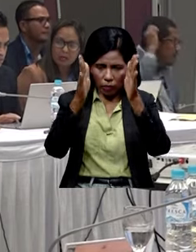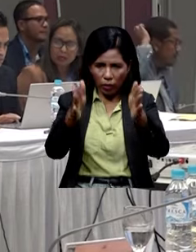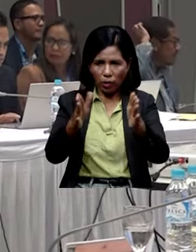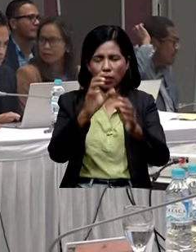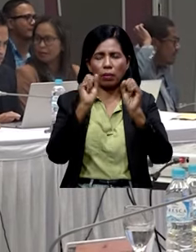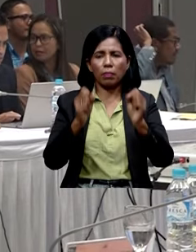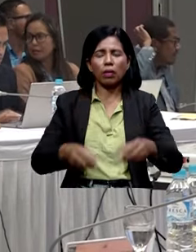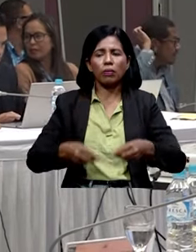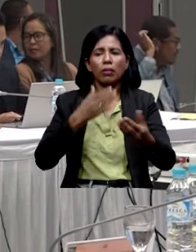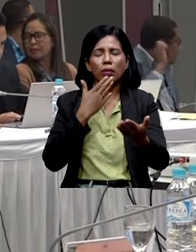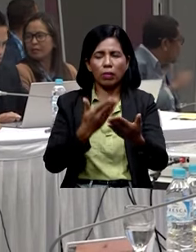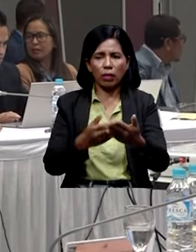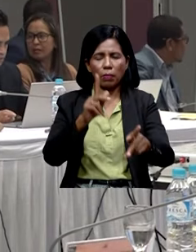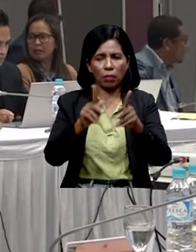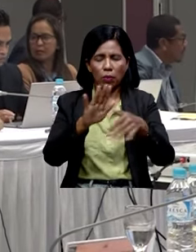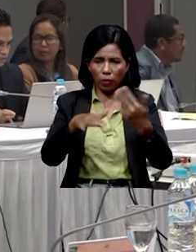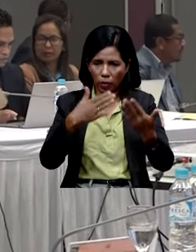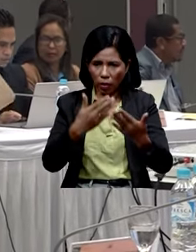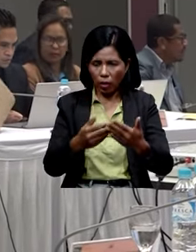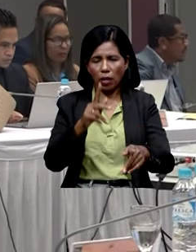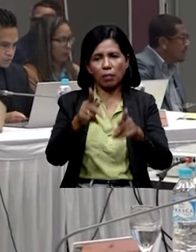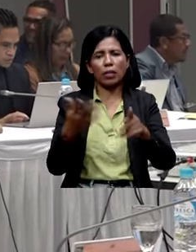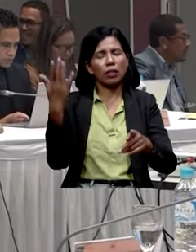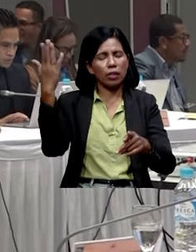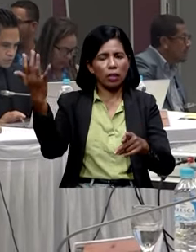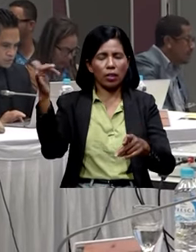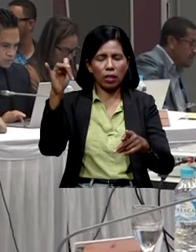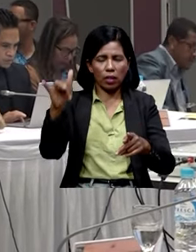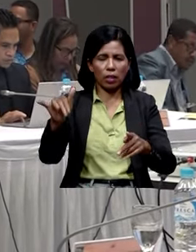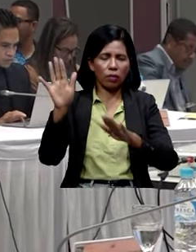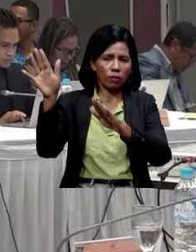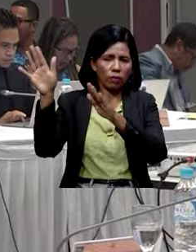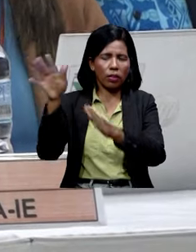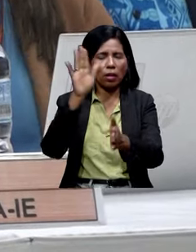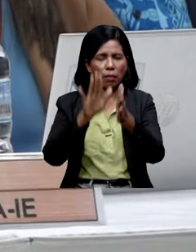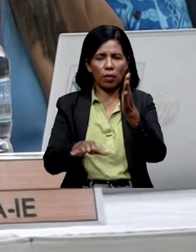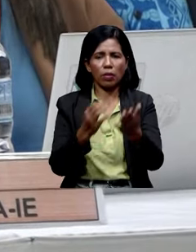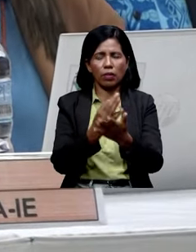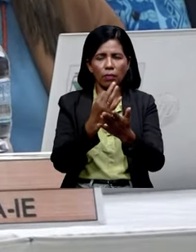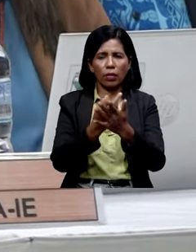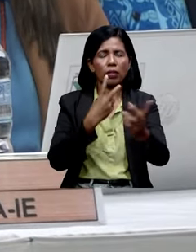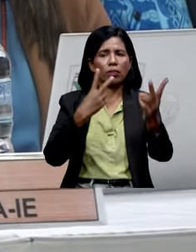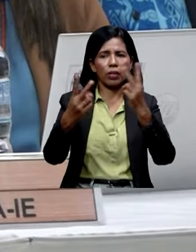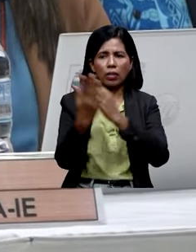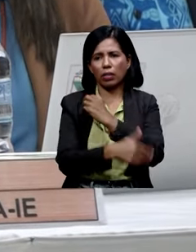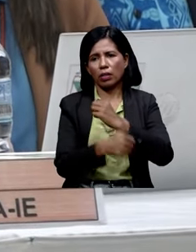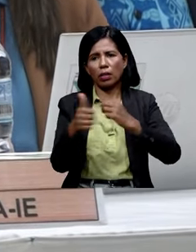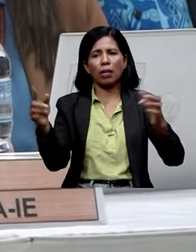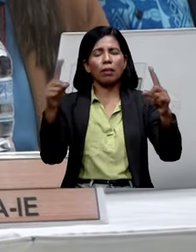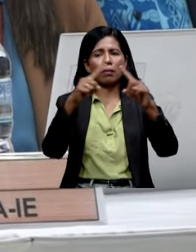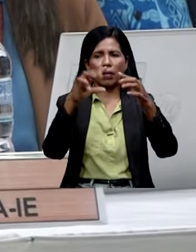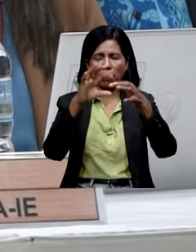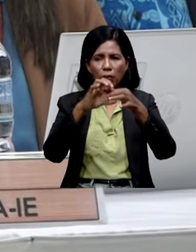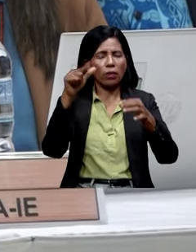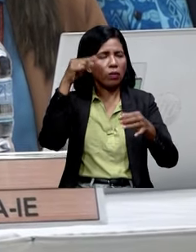não beneficia para o povo Sira, liu povo Sira e a área rural, não se a menos orçamento viaja no estrangeiro para membro do governo